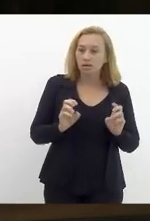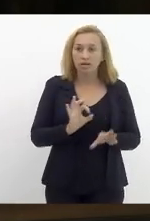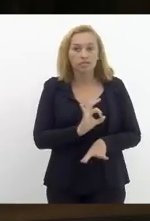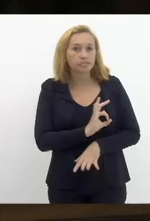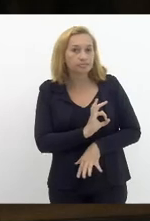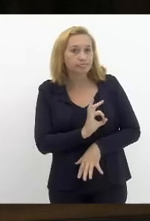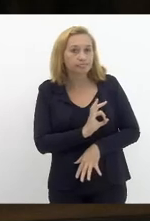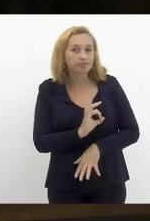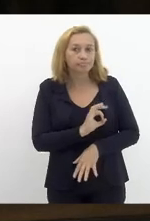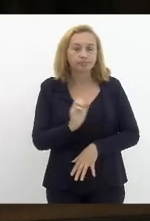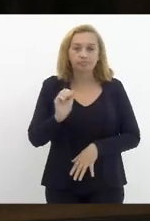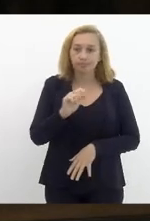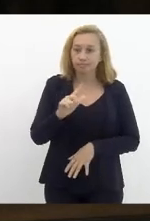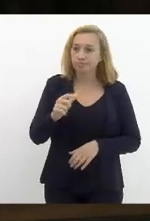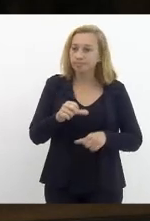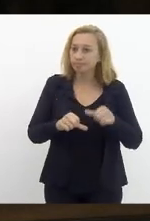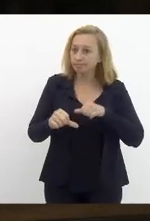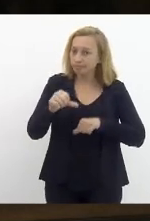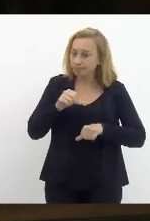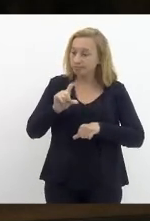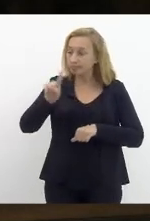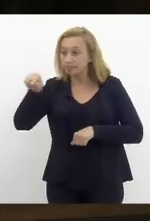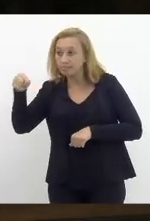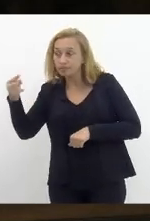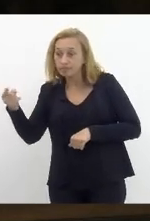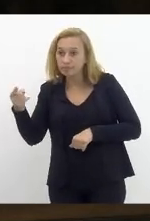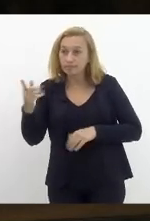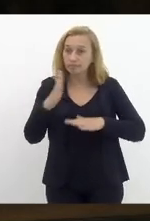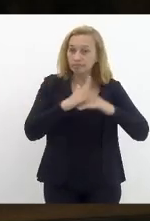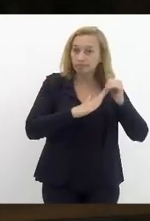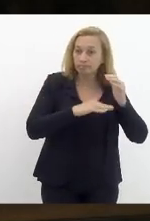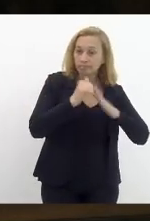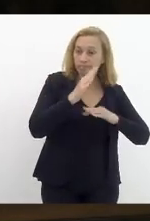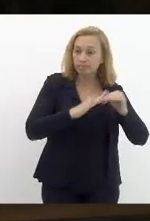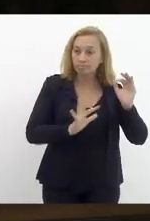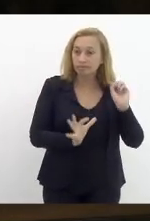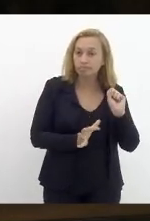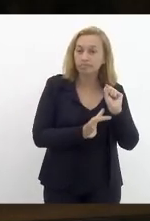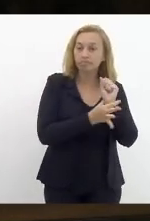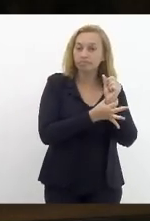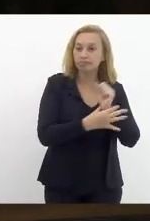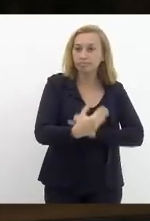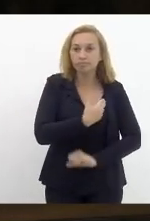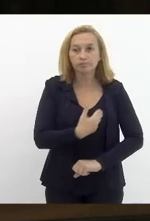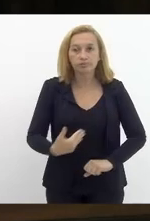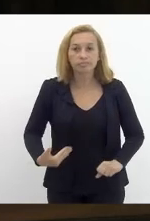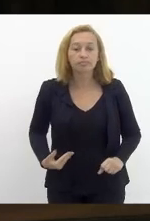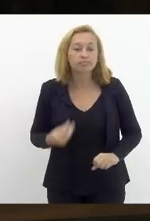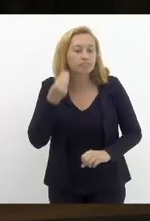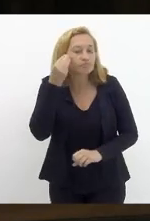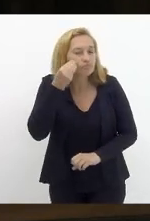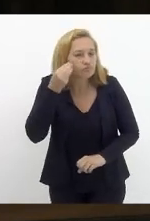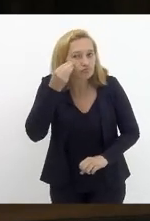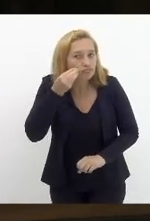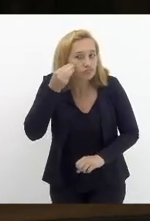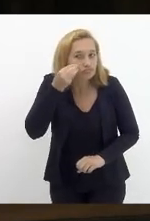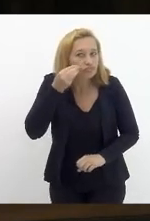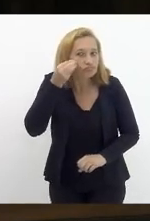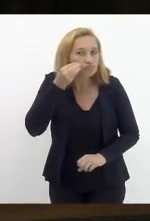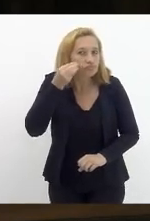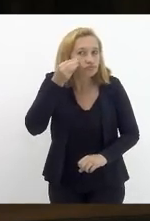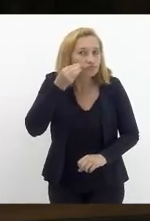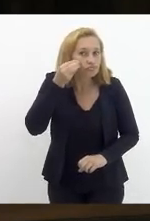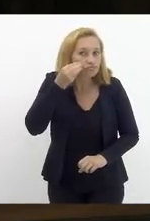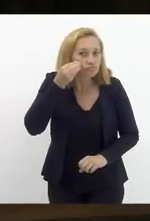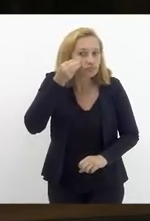Polícia Civil, ao contrário das outras profissões da segurança pública, a experiência, ela